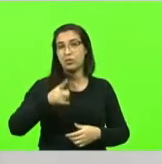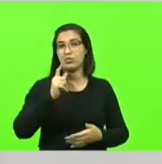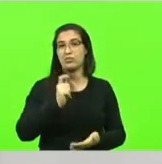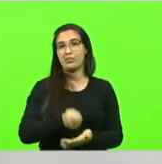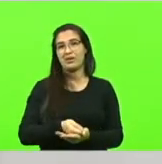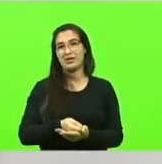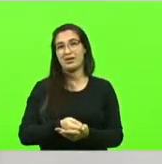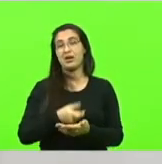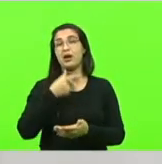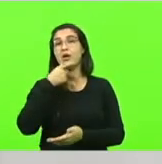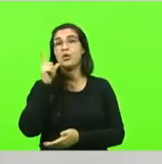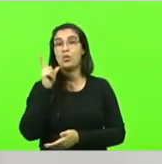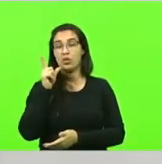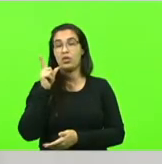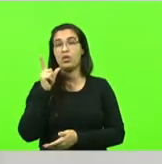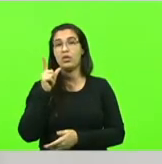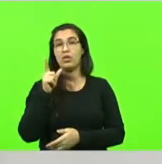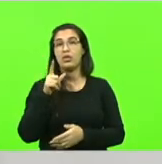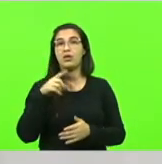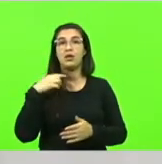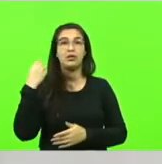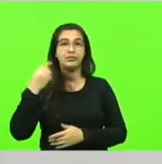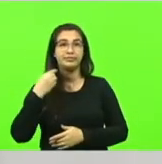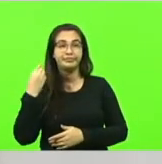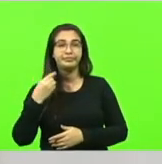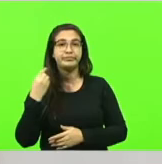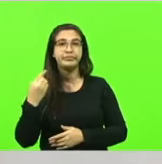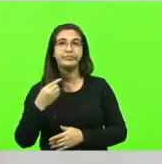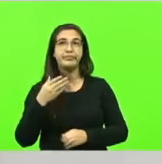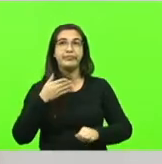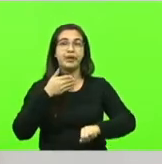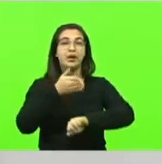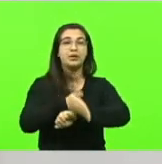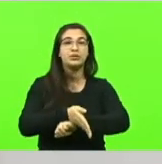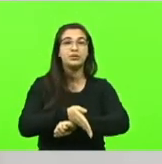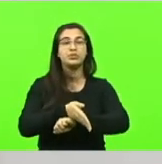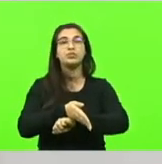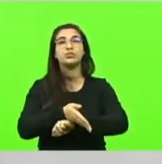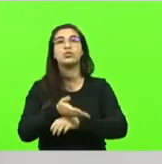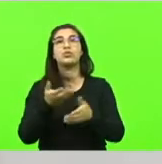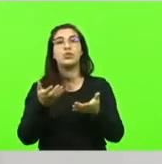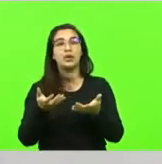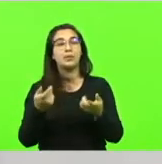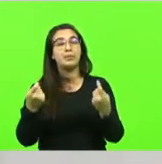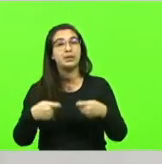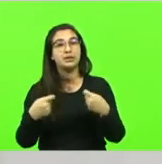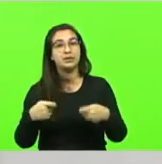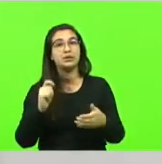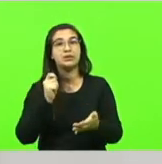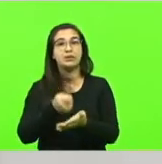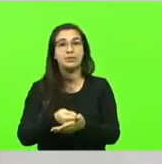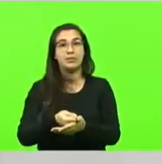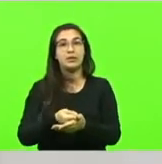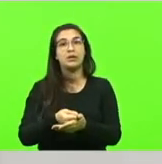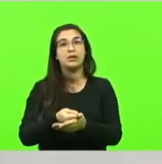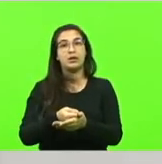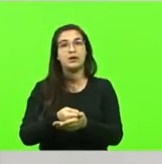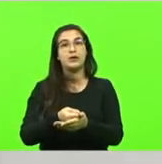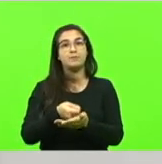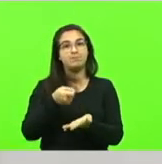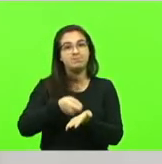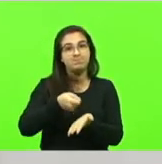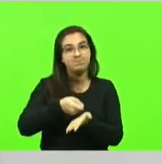o advogado entrou solicitando as trendes, que são multas, tomara que seja multado por hora. Porque